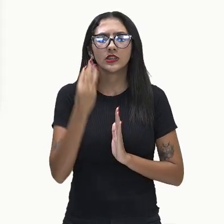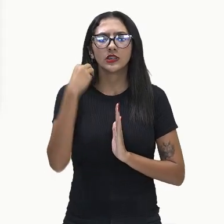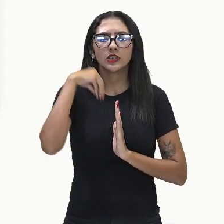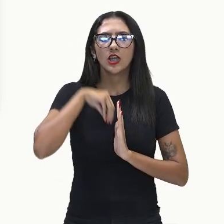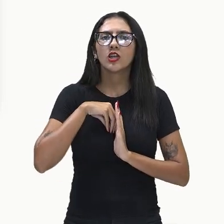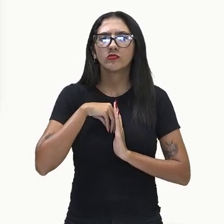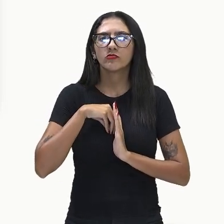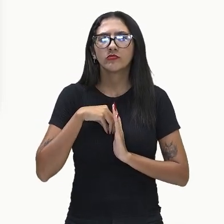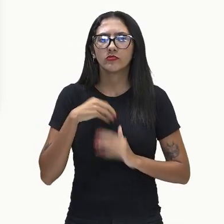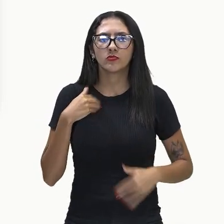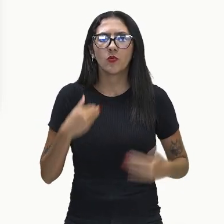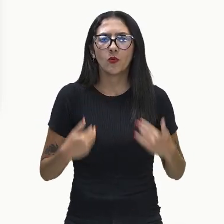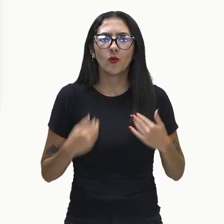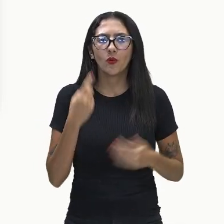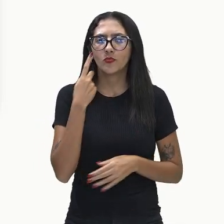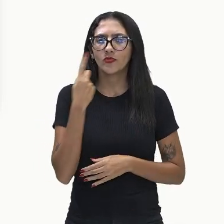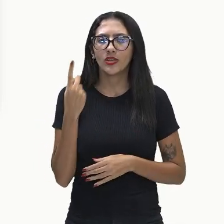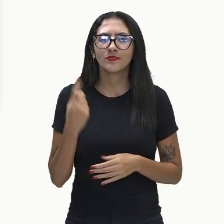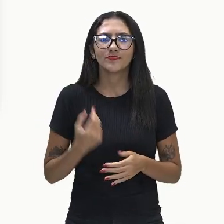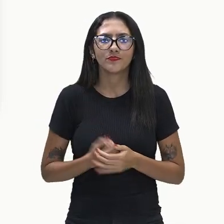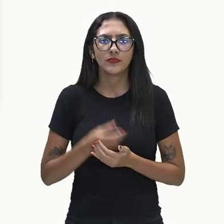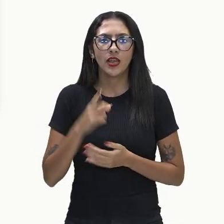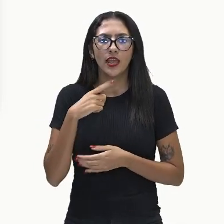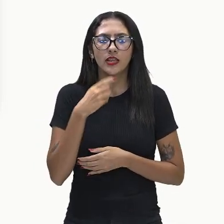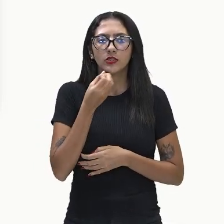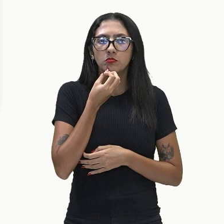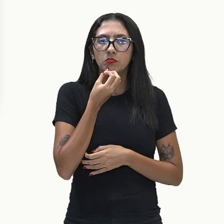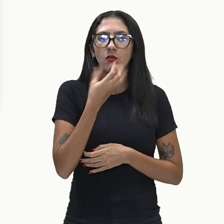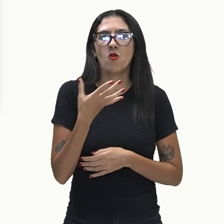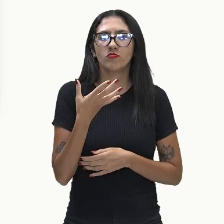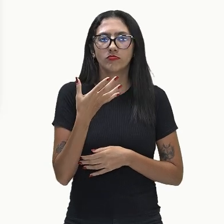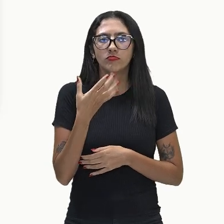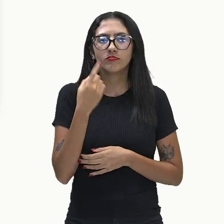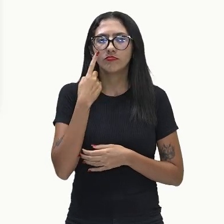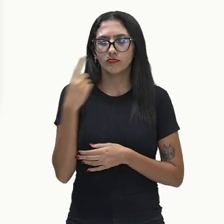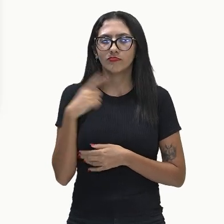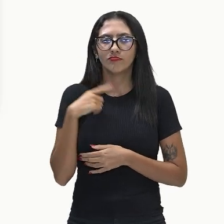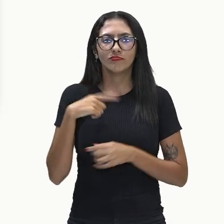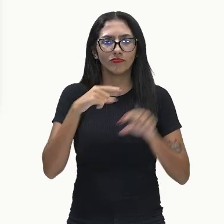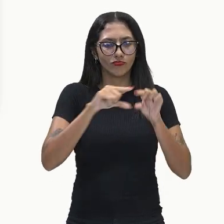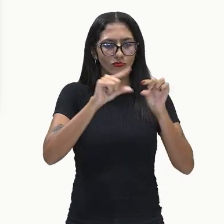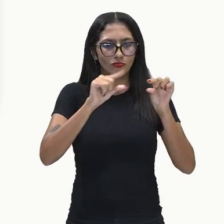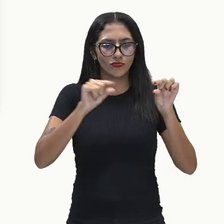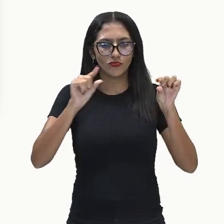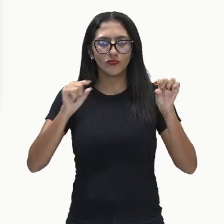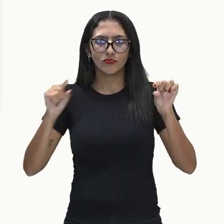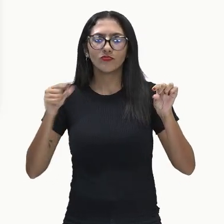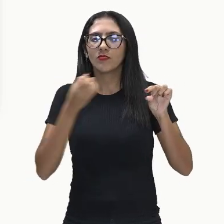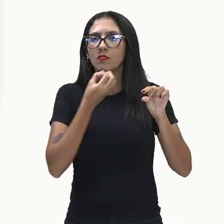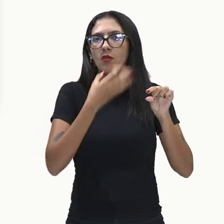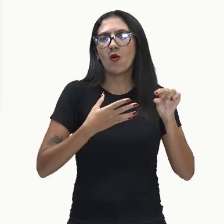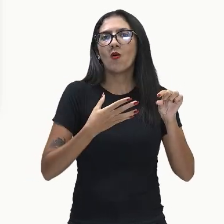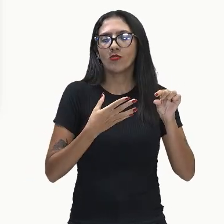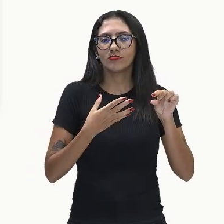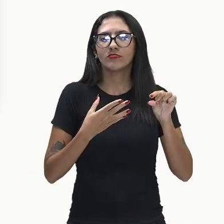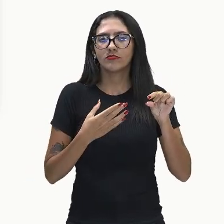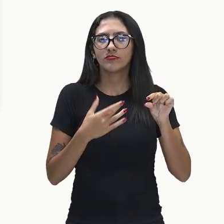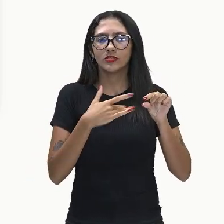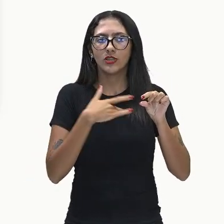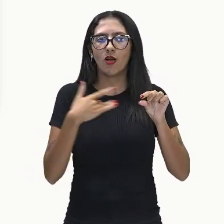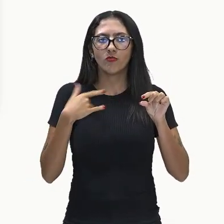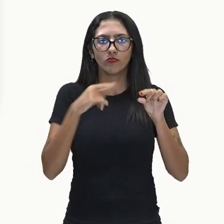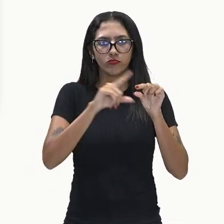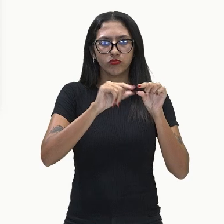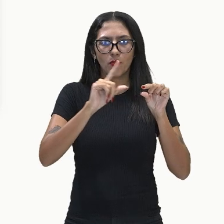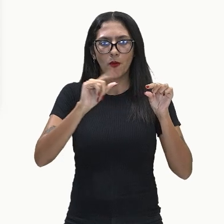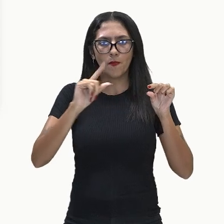Mostrando aqui, ó, o nervo saudável, nós temos a baía de mielina. A baía de mielina é a estrutura do